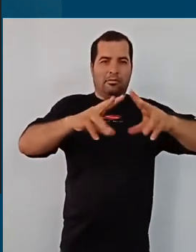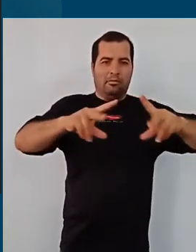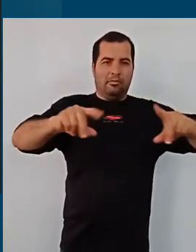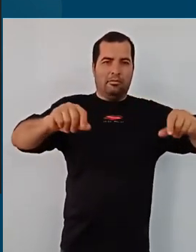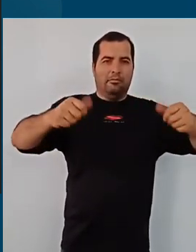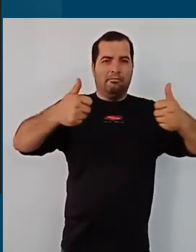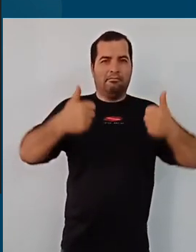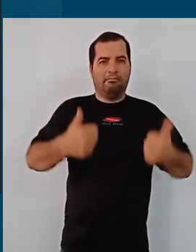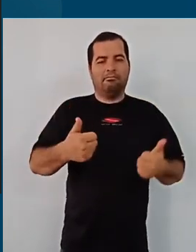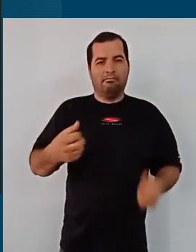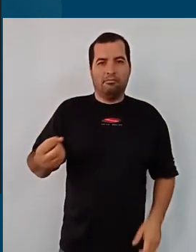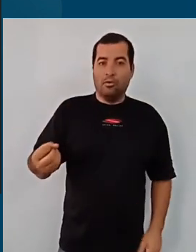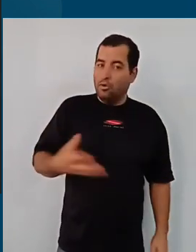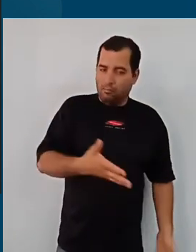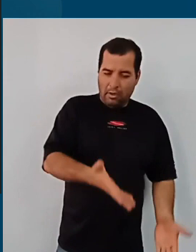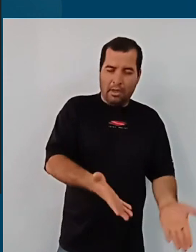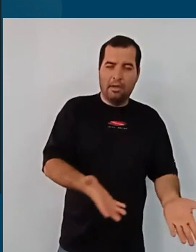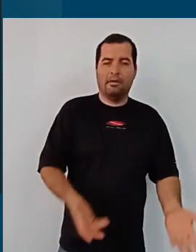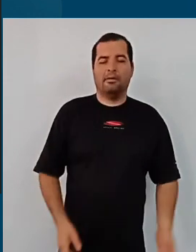situação nova.